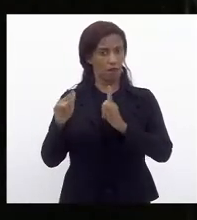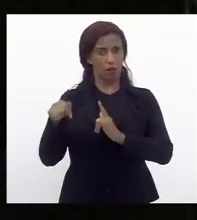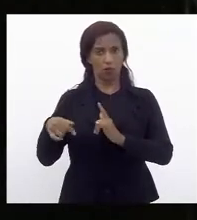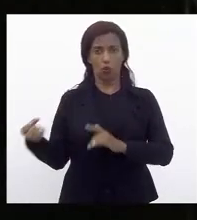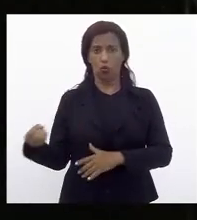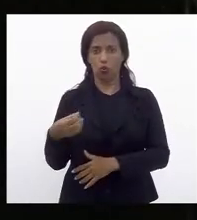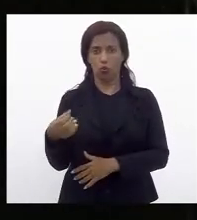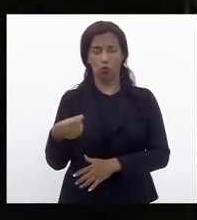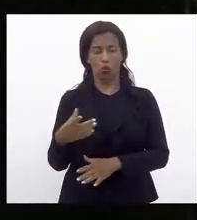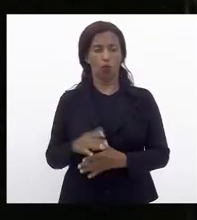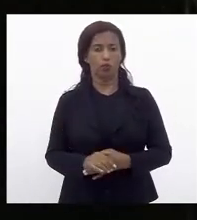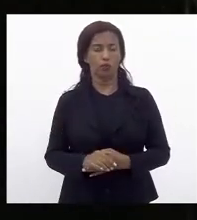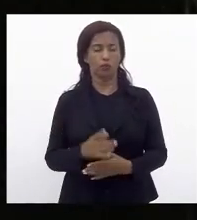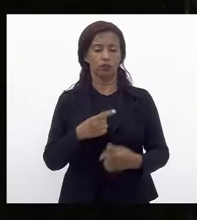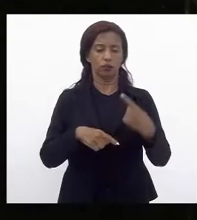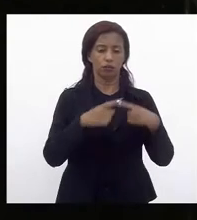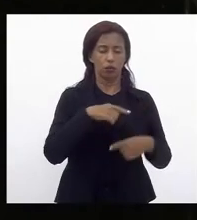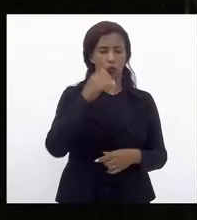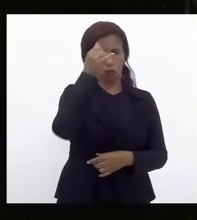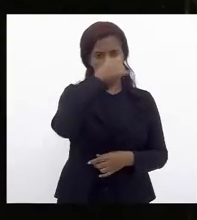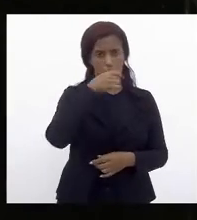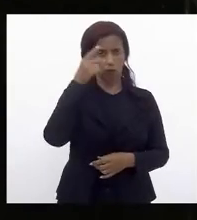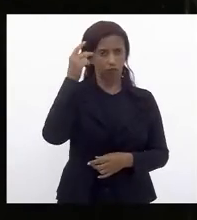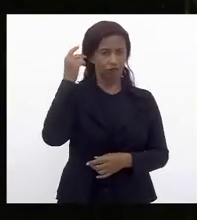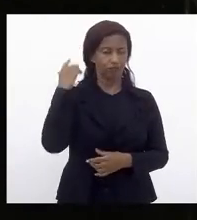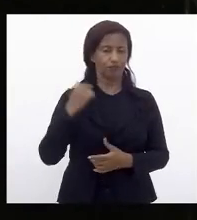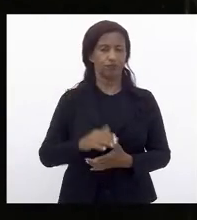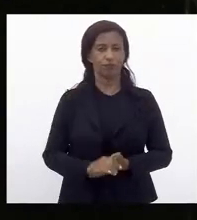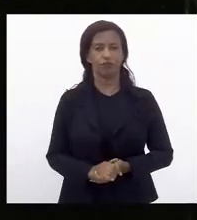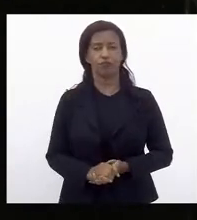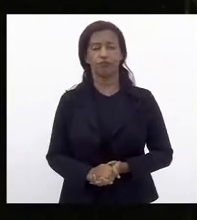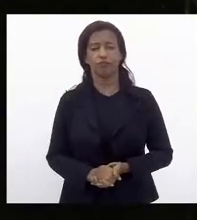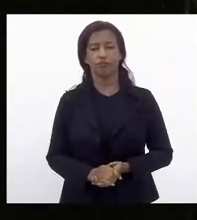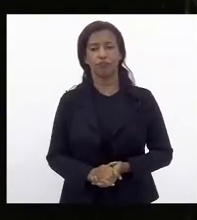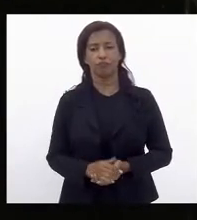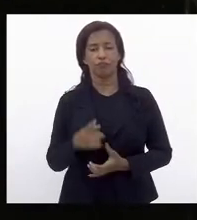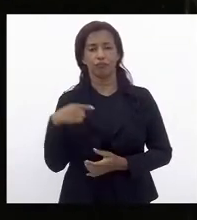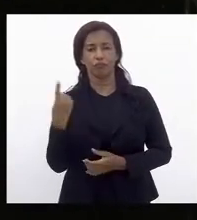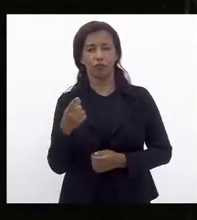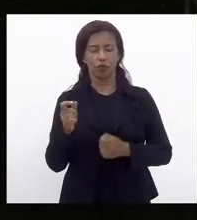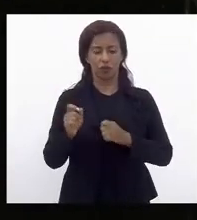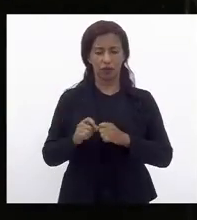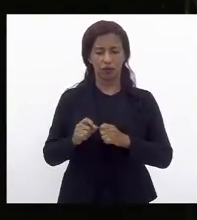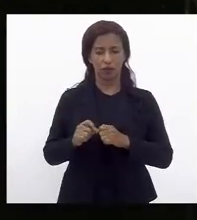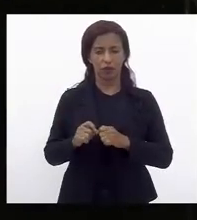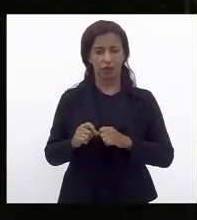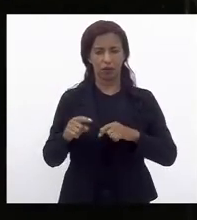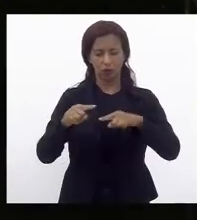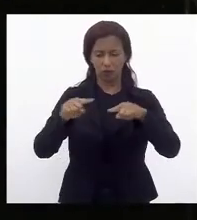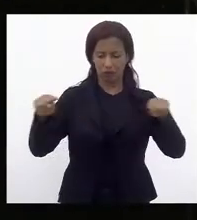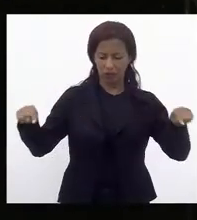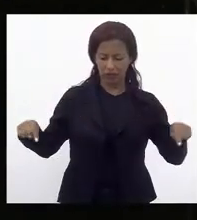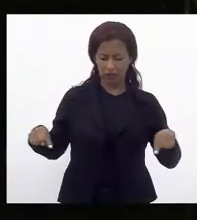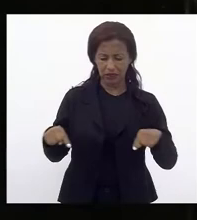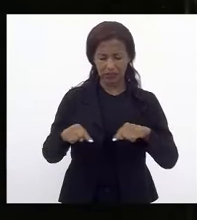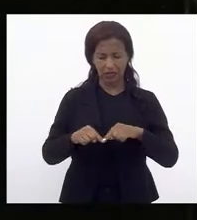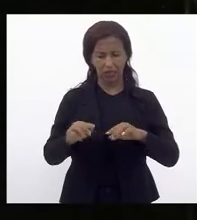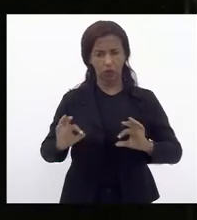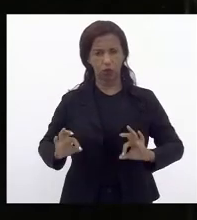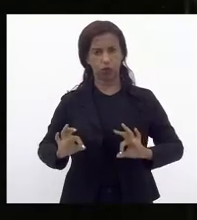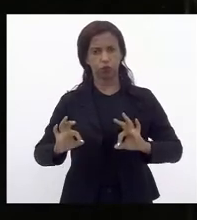obviamente, nós estávamos no prédio velho, fizemos no Salão Nobre um